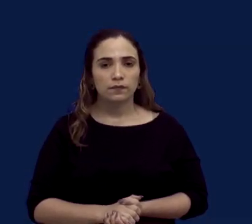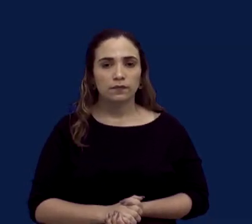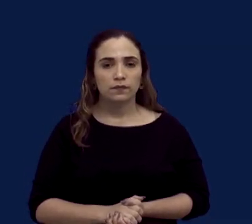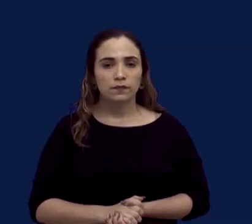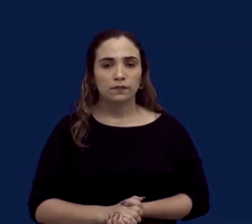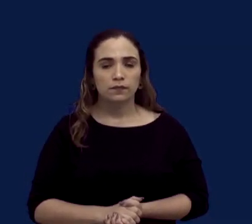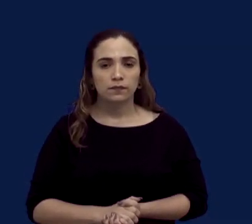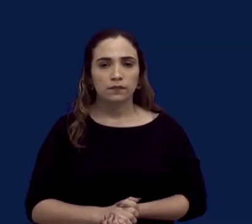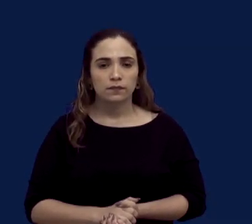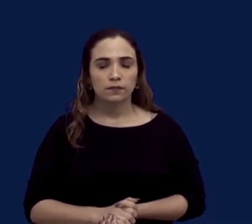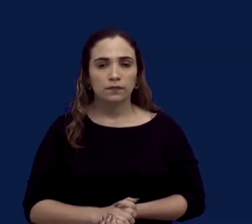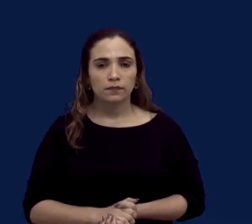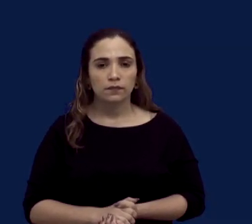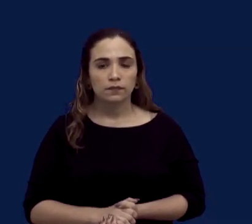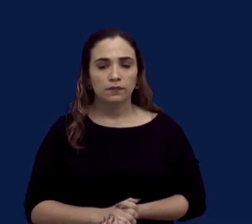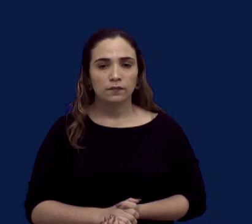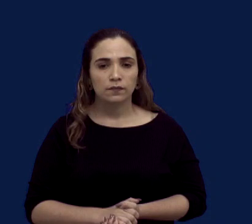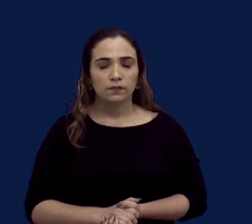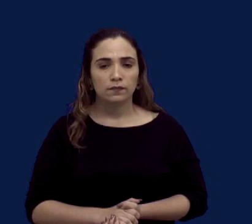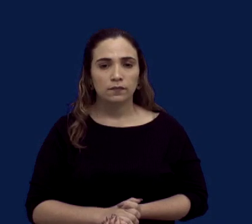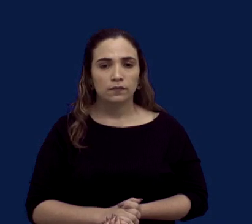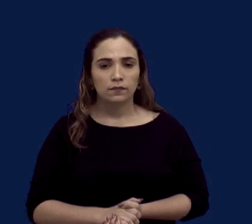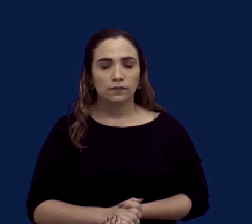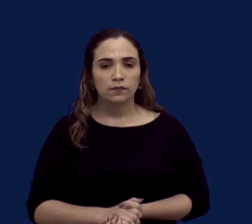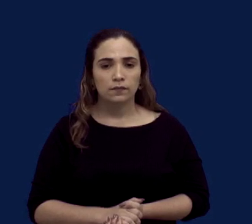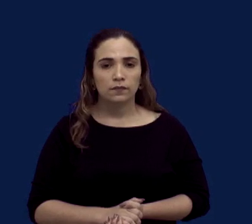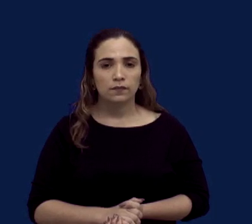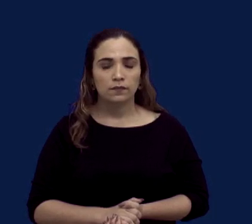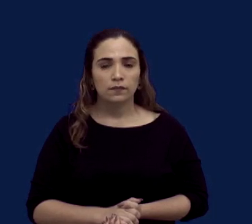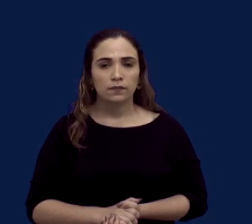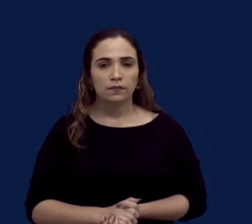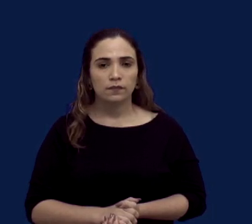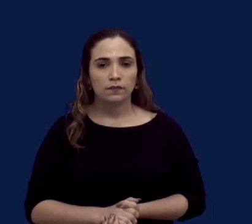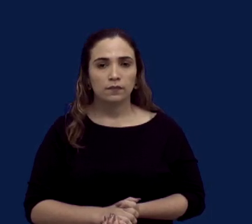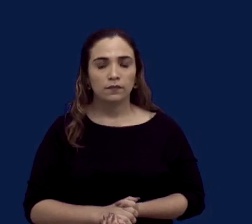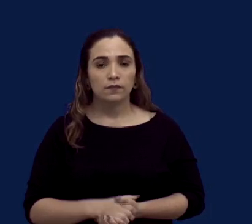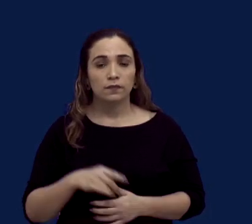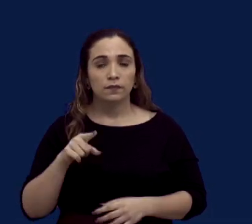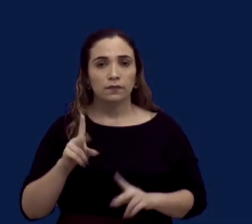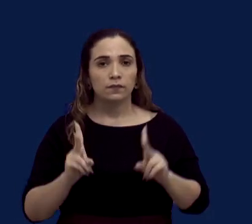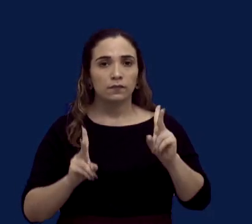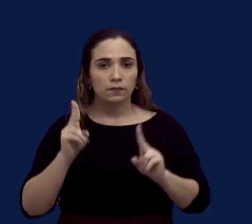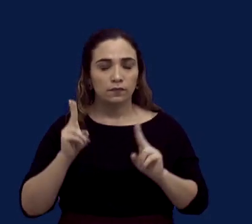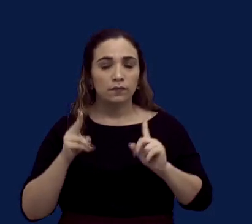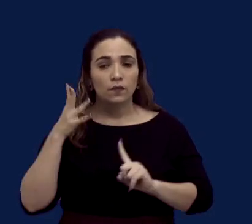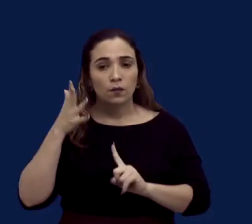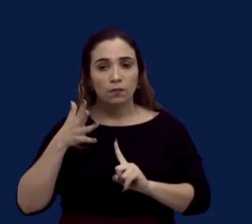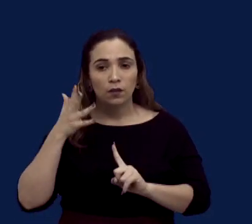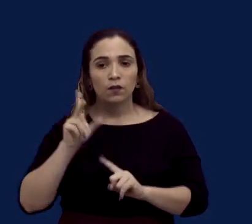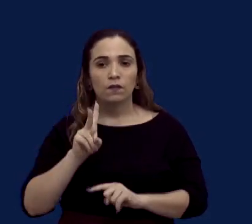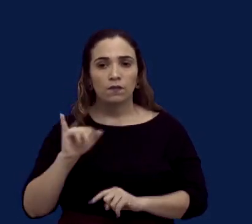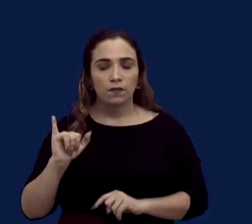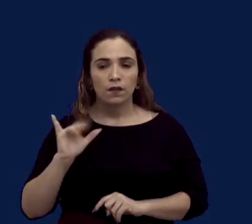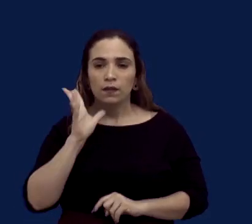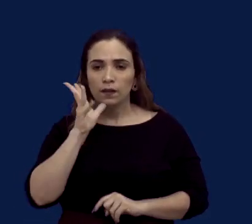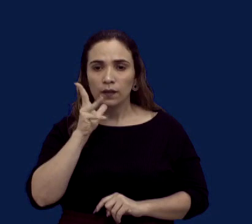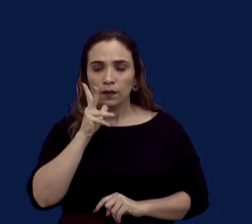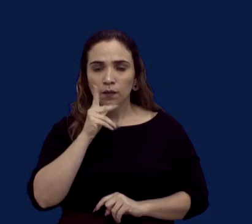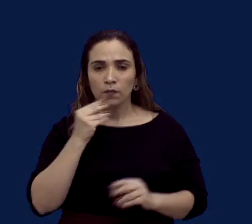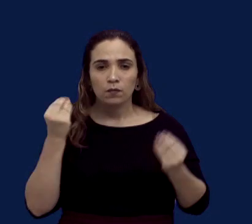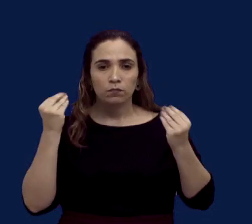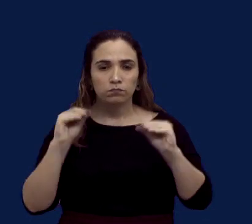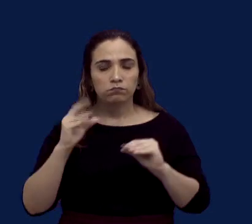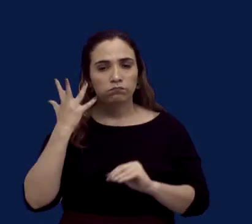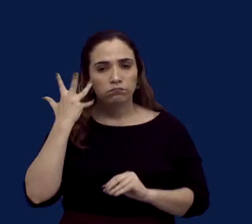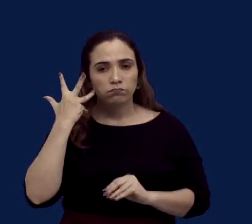pessoal, que isso para ir no YouTube leva um tempinho, porque a palestra é editada, então, assim, em geral leva